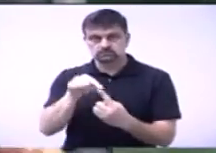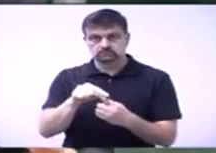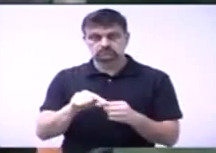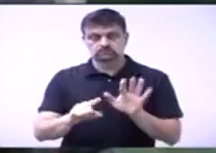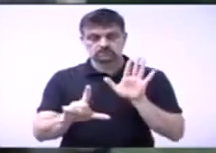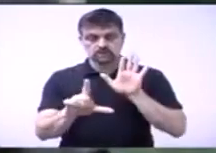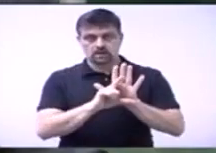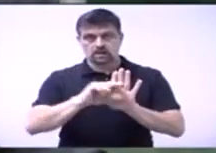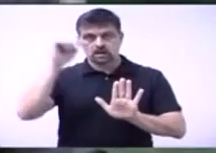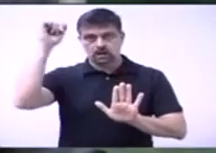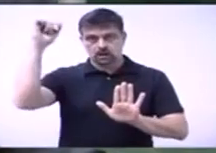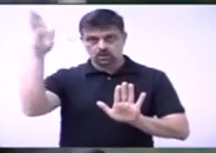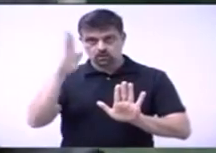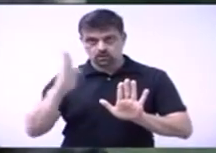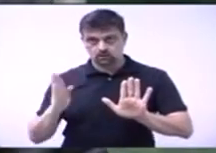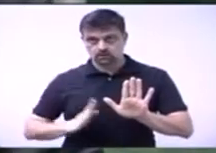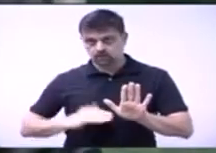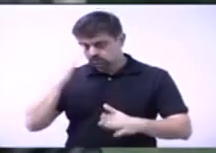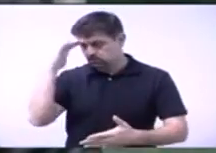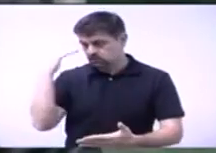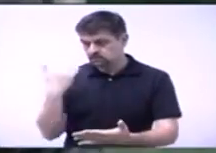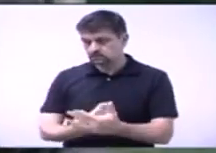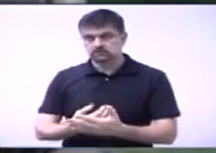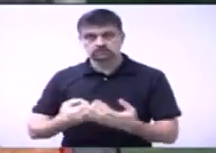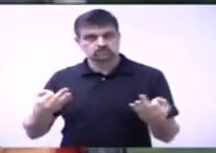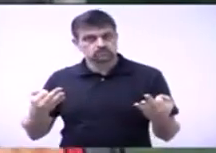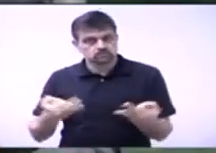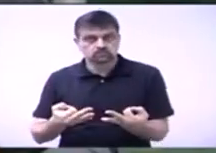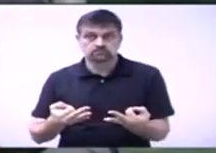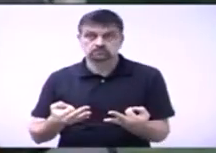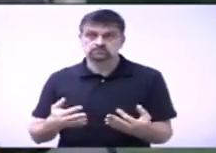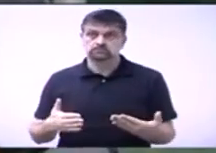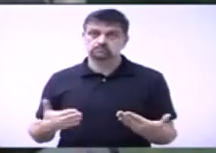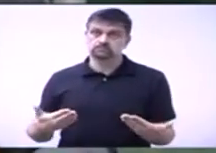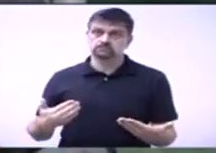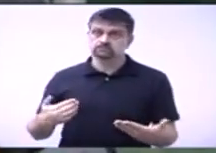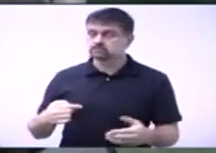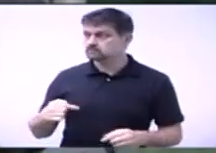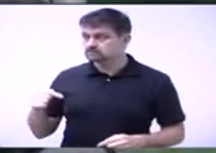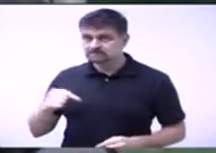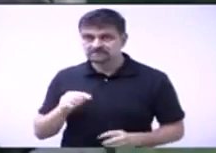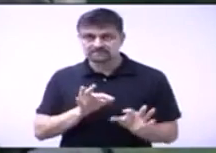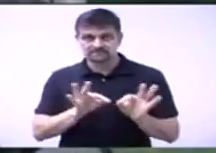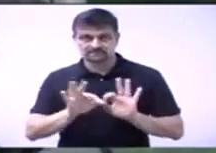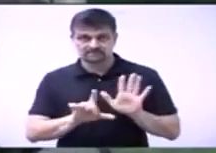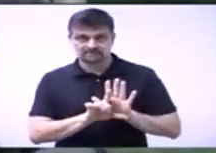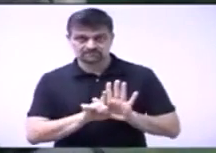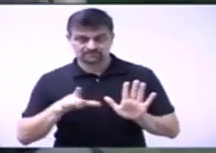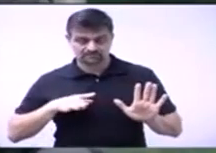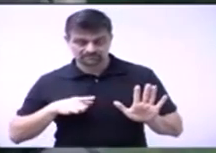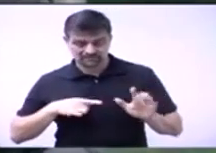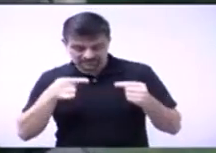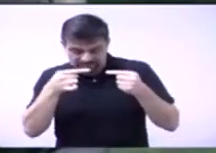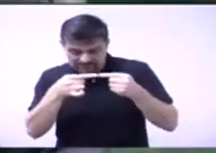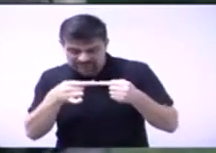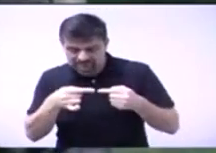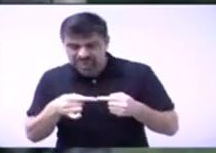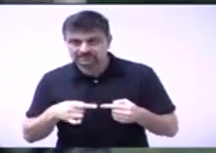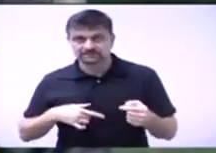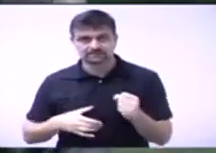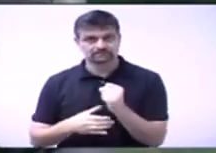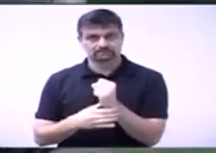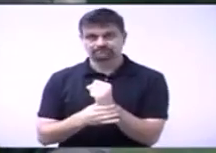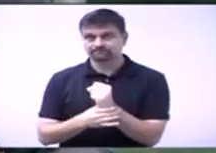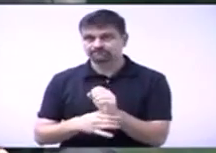Constituição, achando que é algo bom, legal, bacana. E isso aqui, mesmo que não esteja garantido